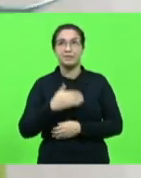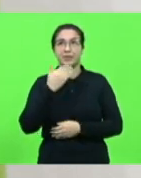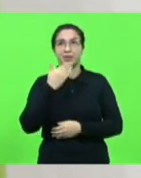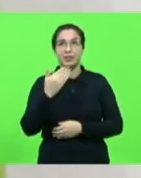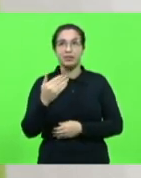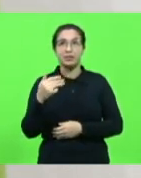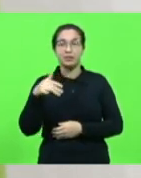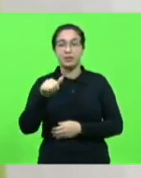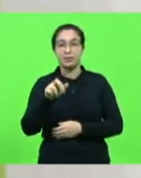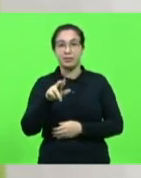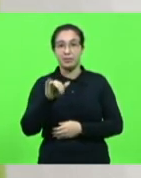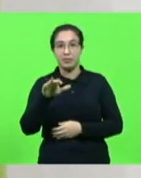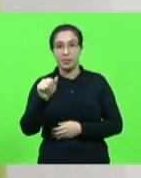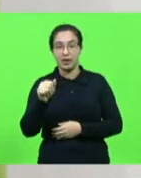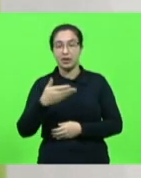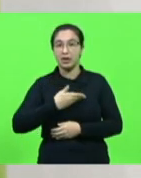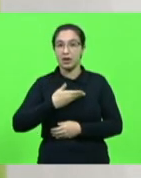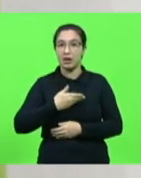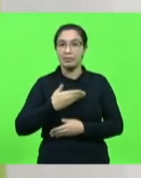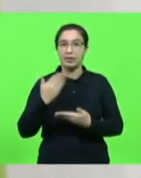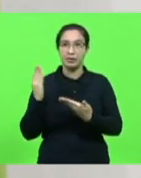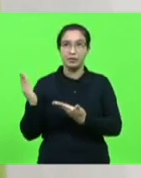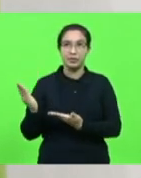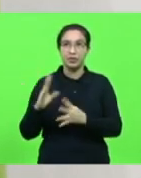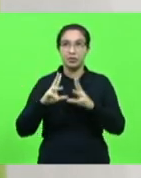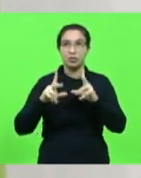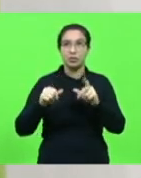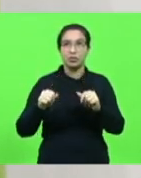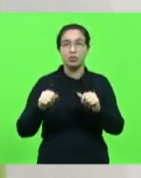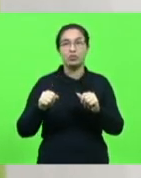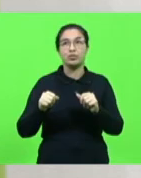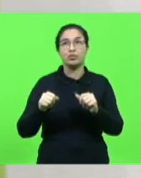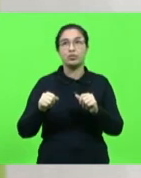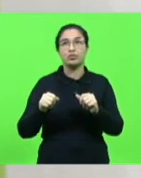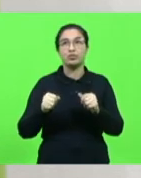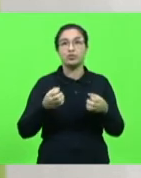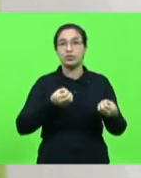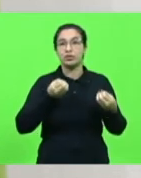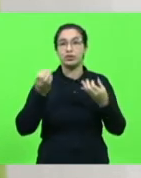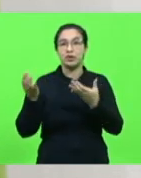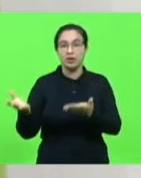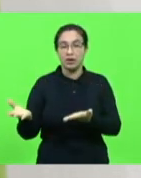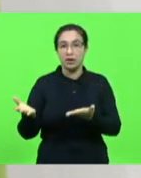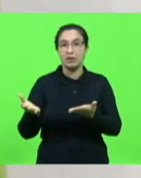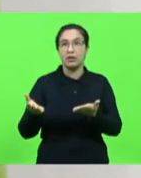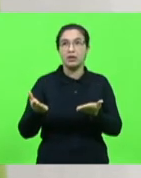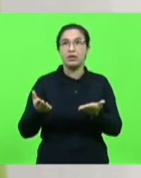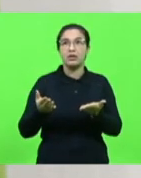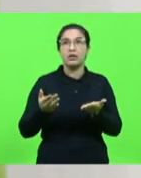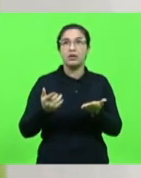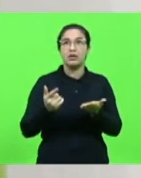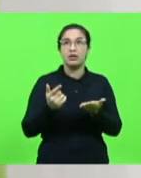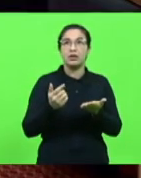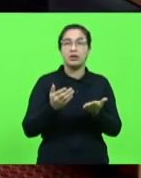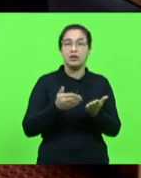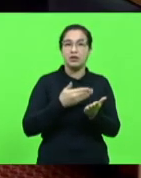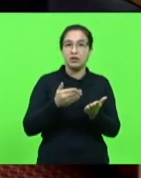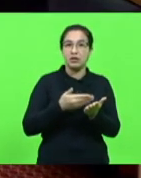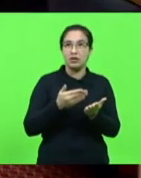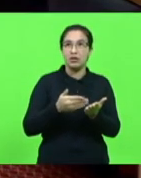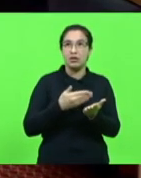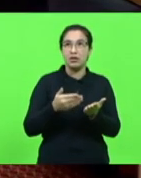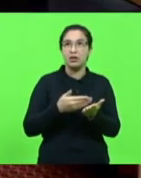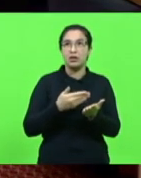Tereza Piacentini, Artemis Anon e Hilaire Tavares, que também entregue a Vossa Excelência exemplares do livro do professor Celestino